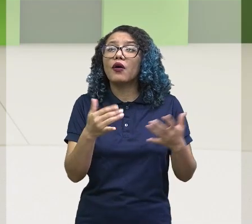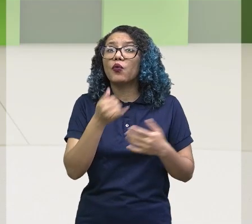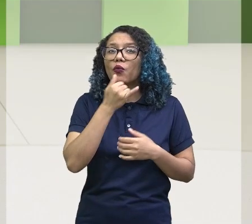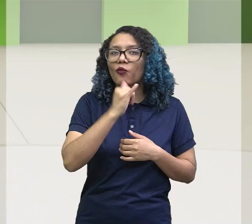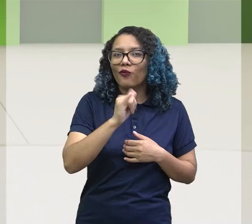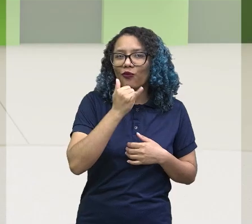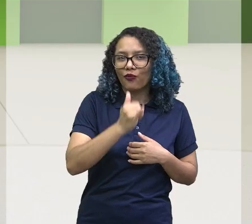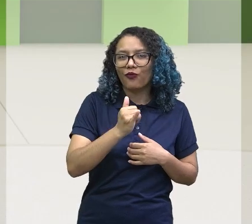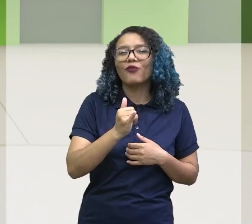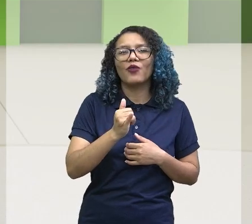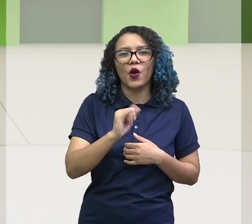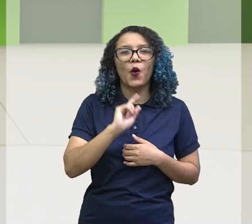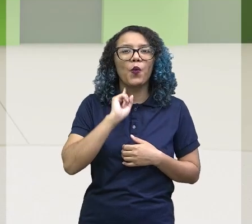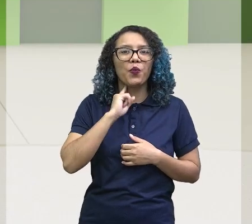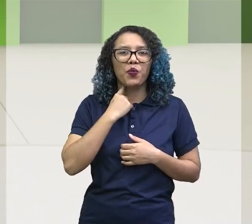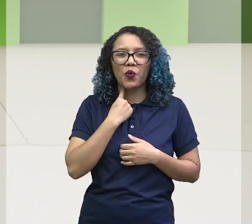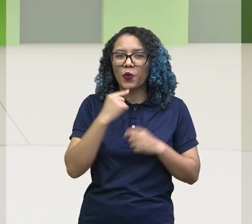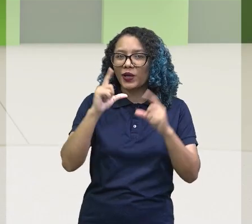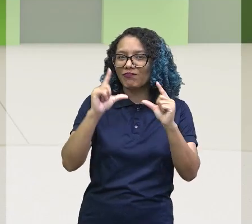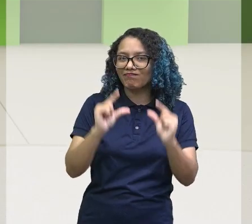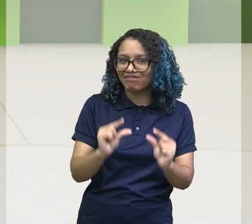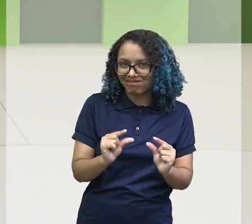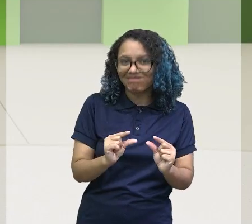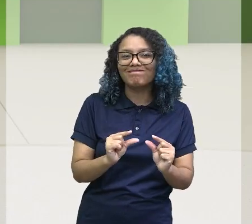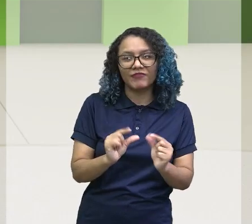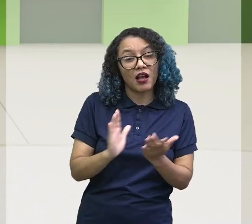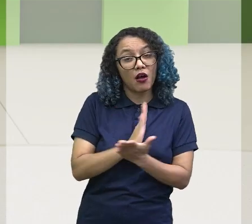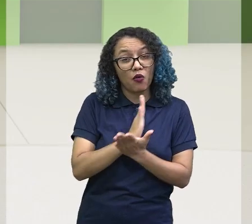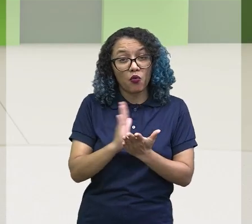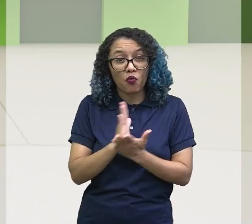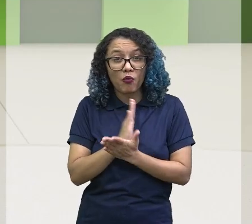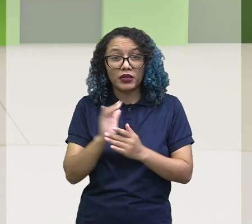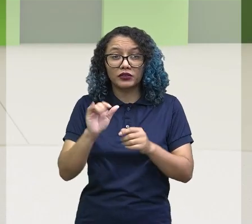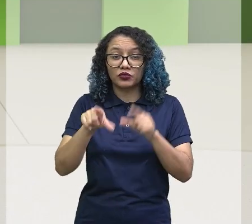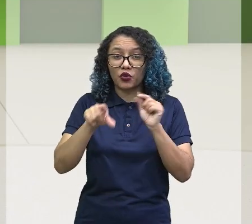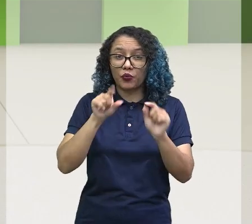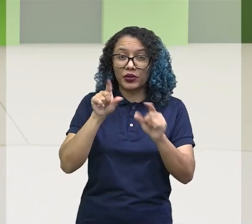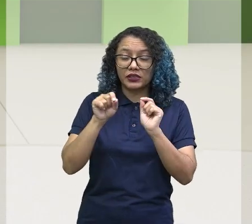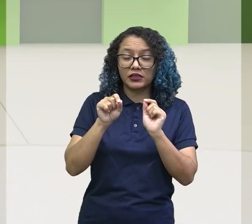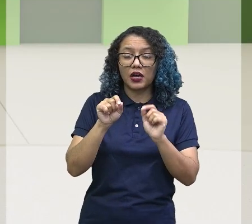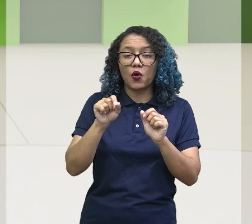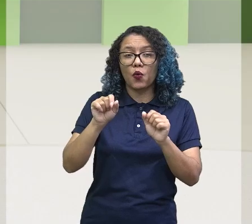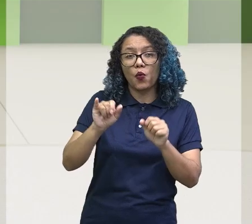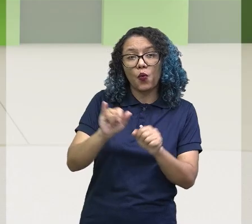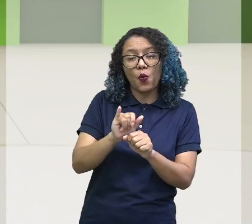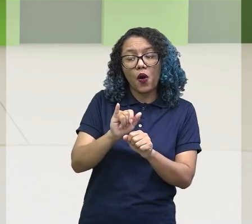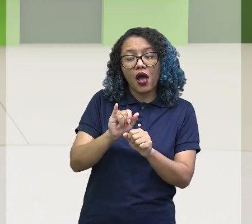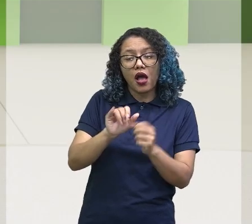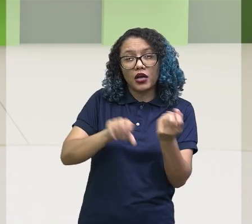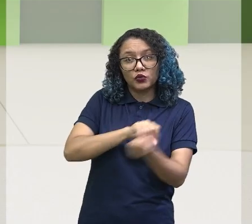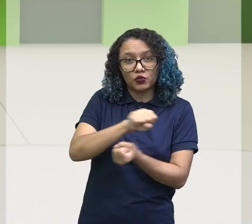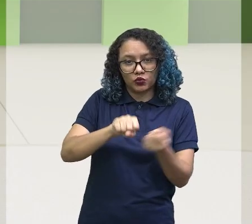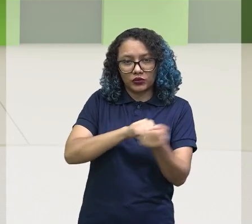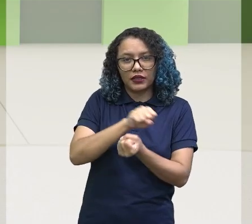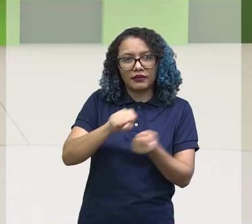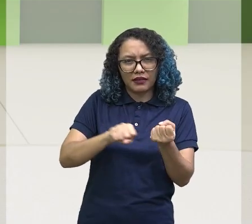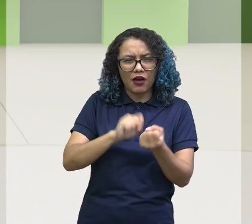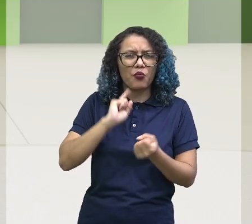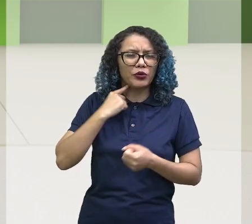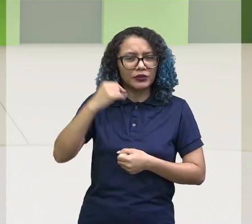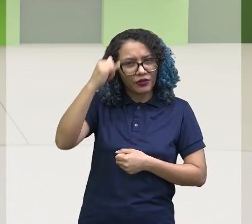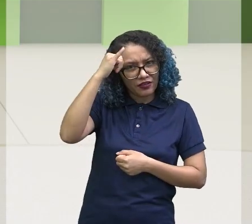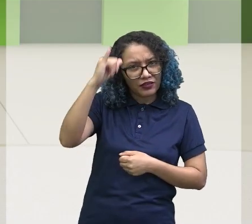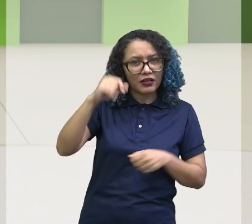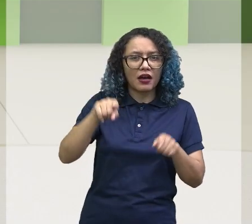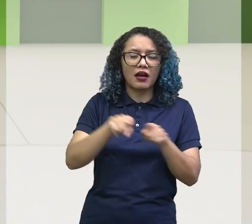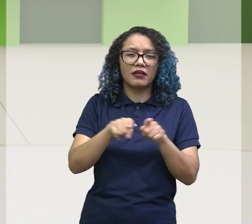menos, né? São algumas alternativas ali sustentáveis. E verdes, né, como a gente chama, justamente para evitar essa poluição e agredir cada vez